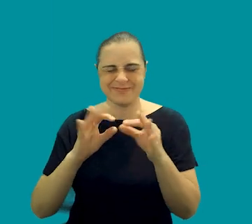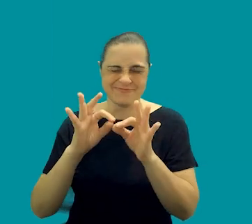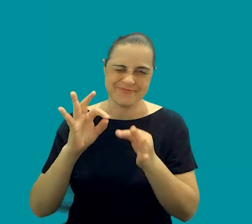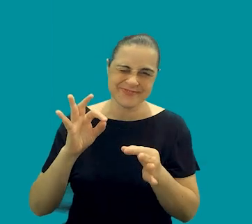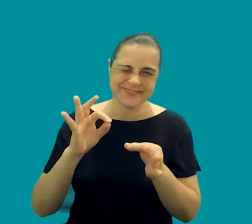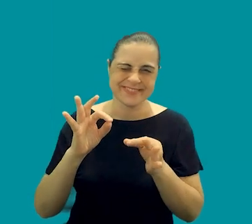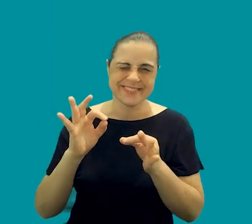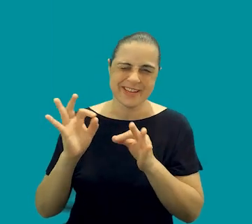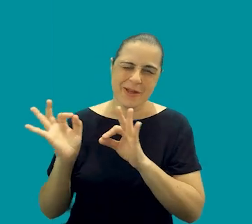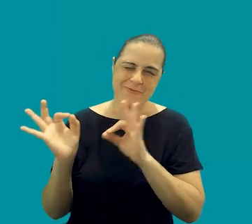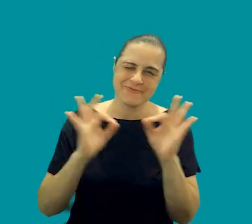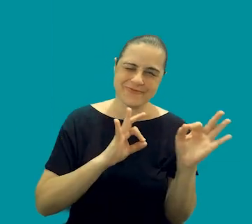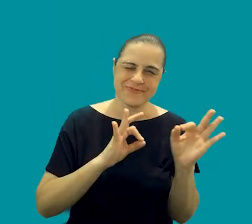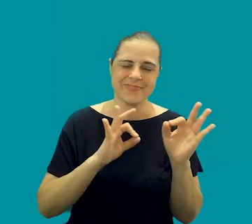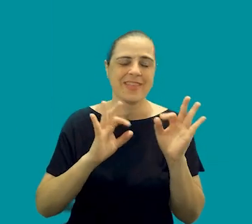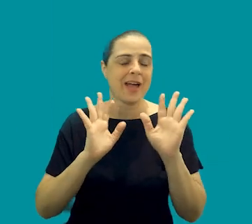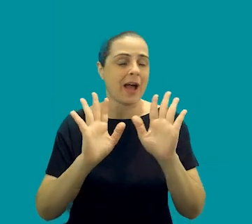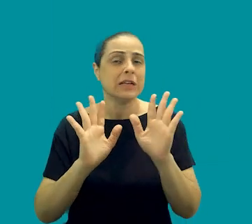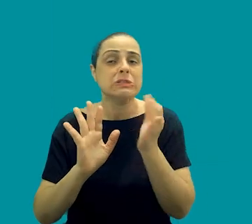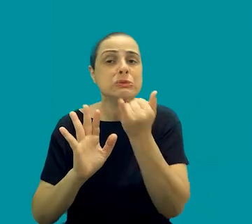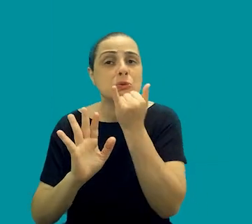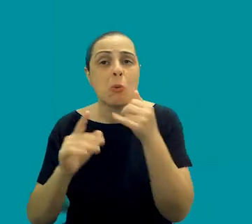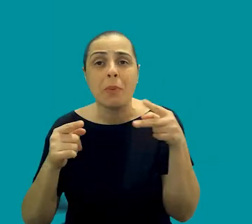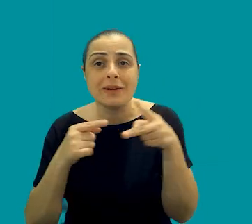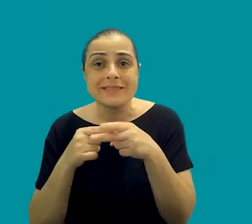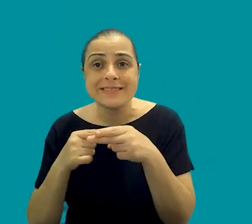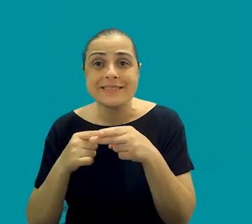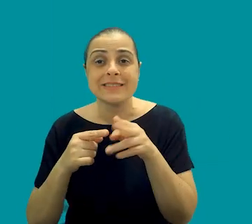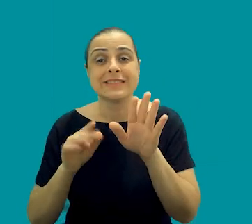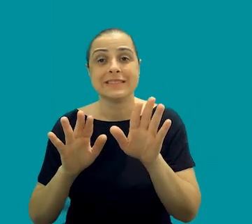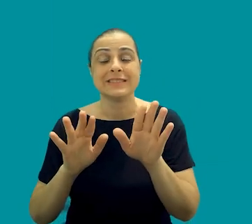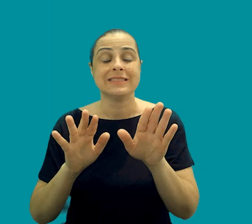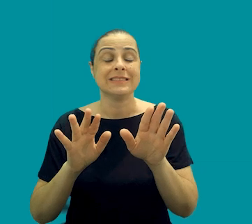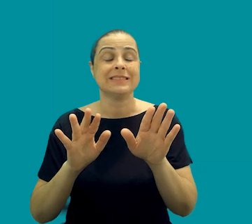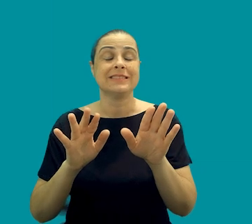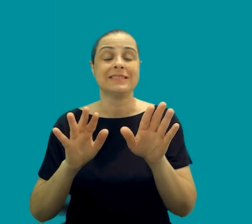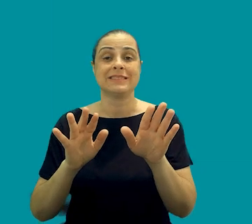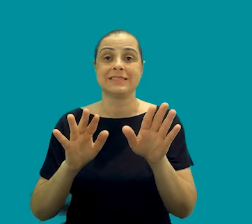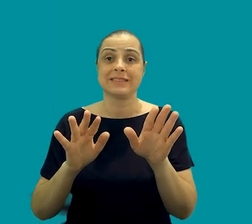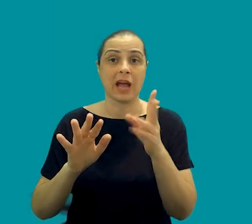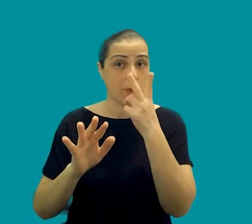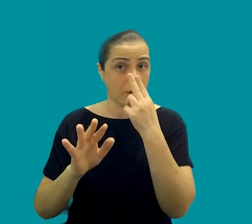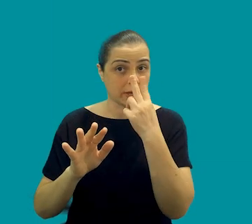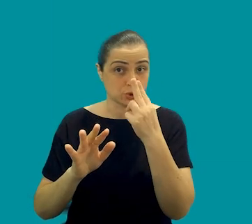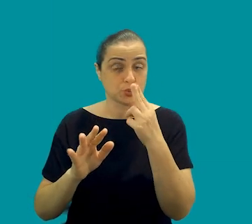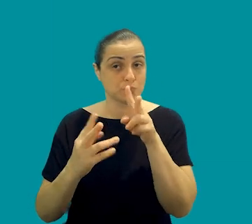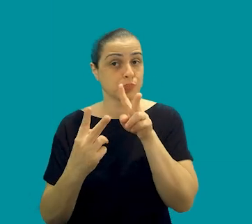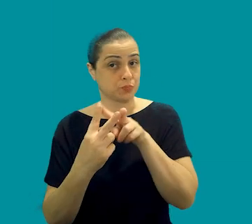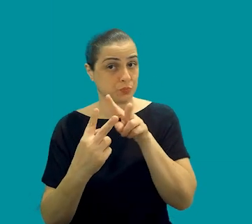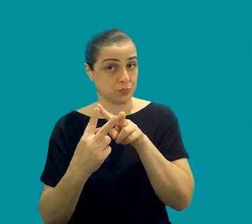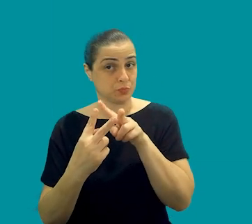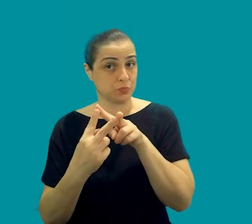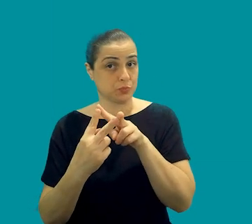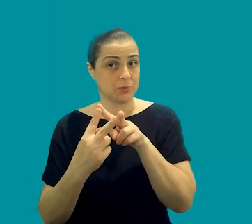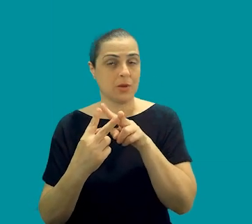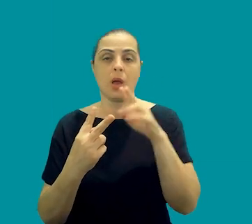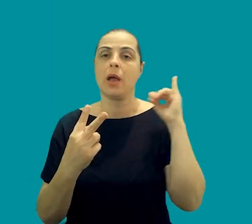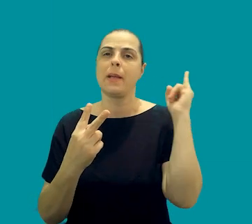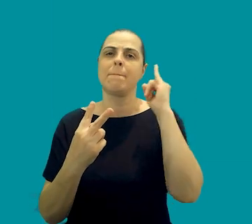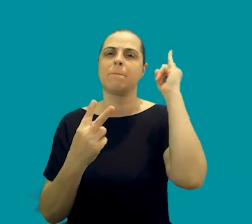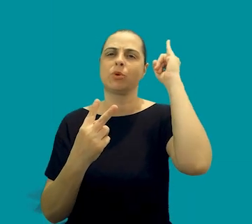Perfeito. Desculpa. Não. E assim, eu acho que dois